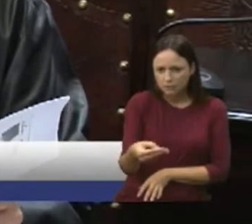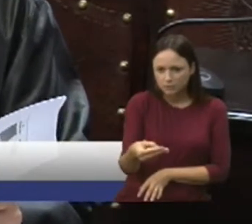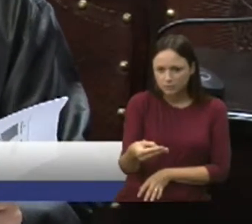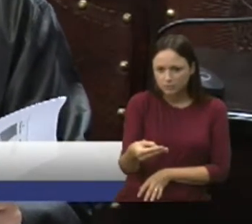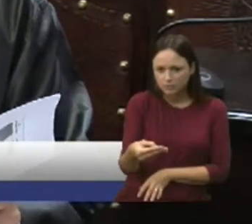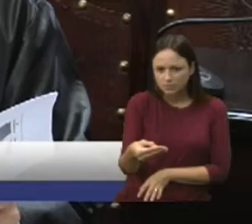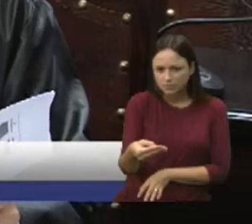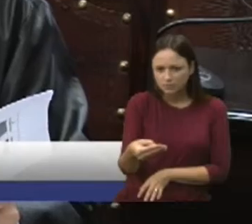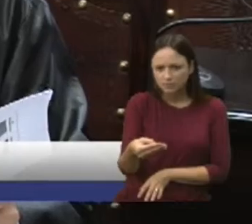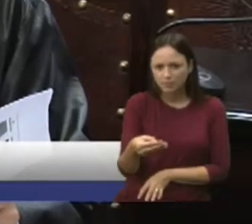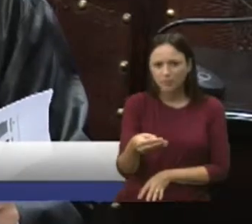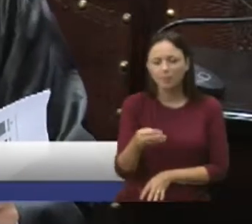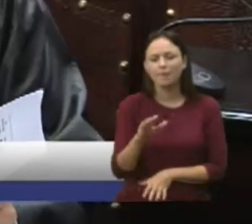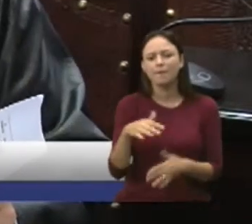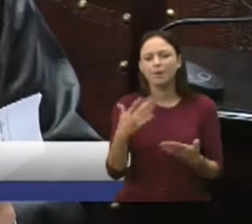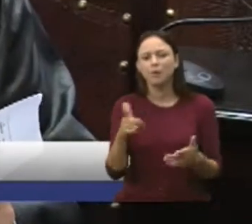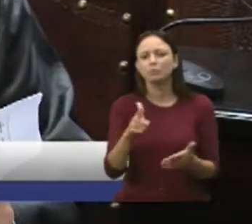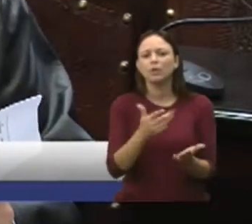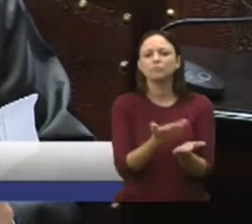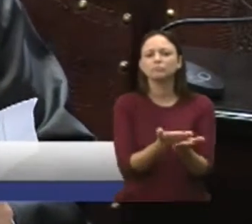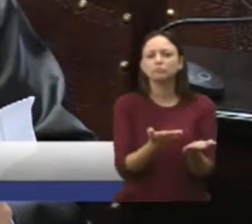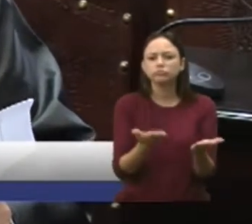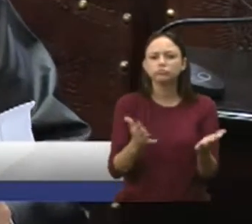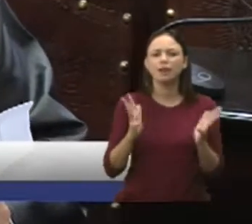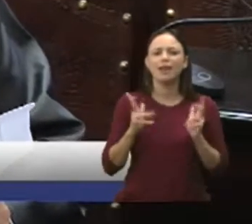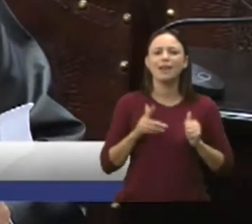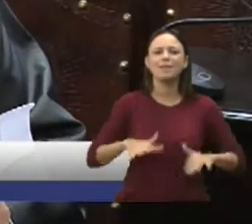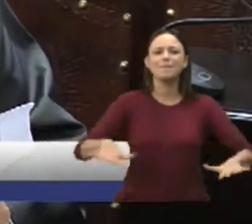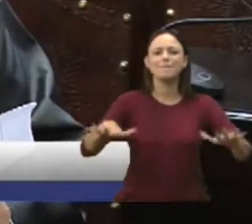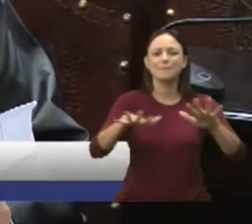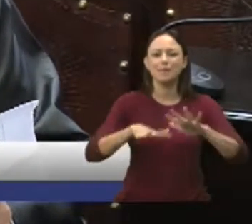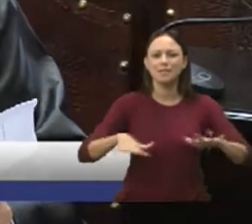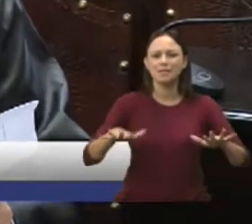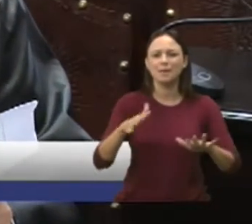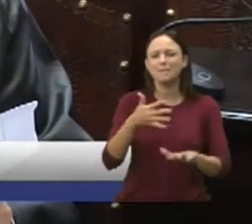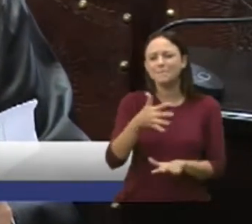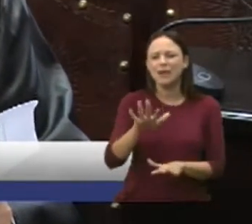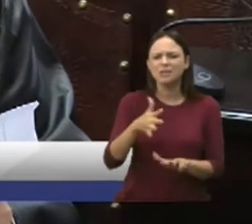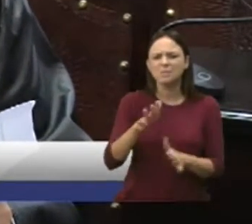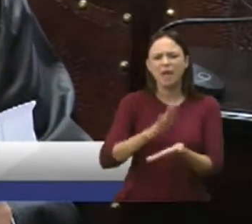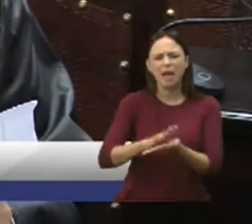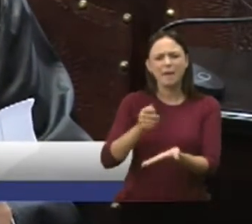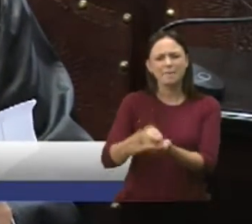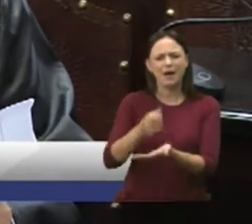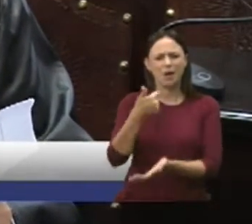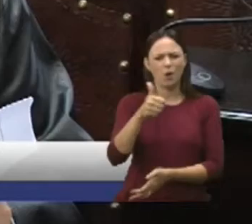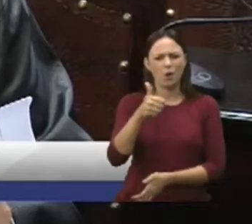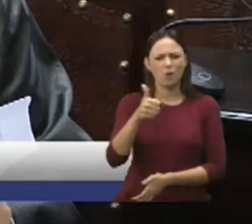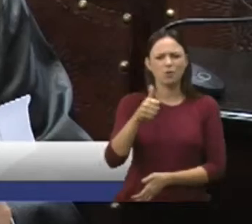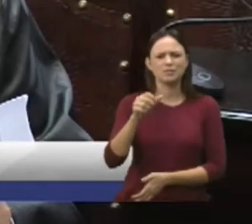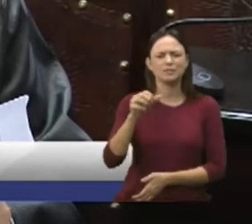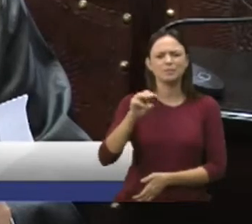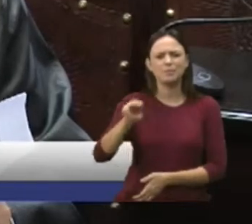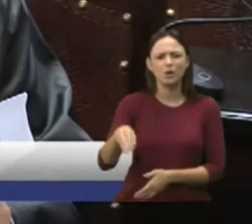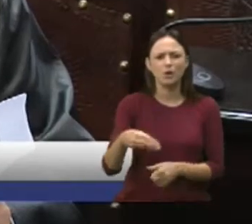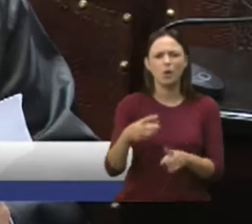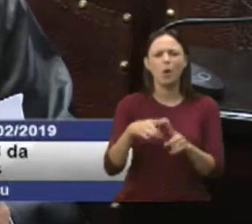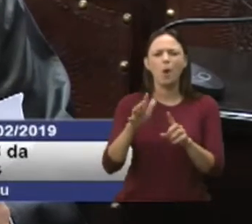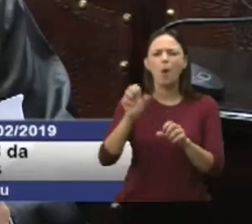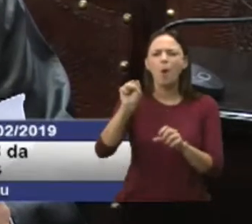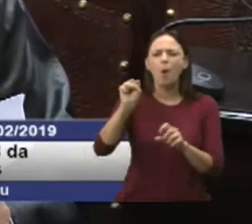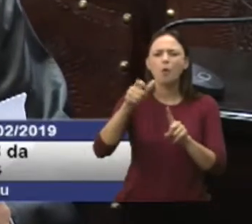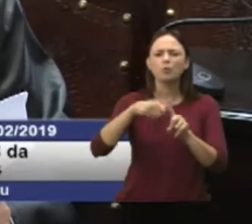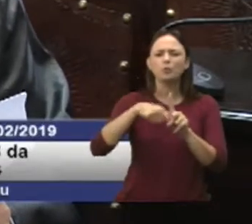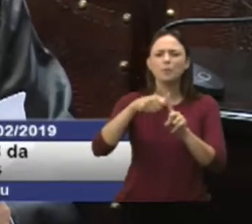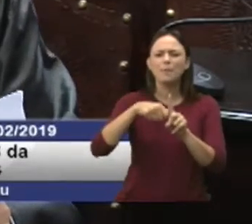como não houve o serviço, a licitação de limpeza pública, que é mais ou menos 11 milhões, e já está há 8 meses sem fazer. A gente pode